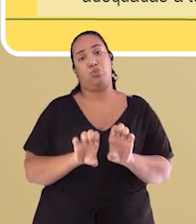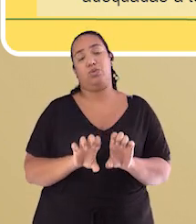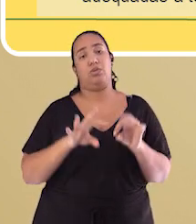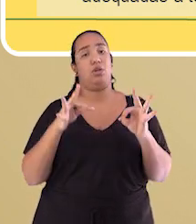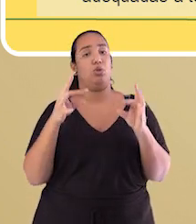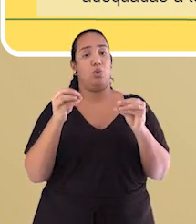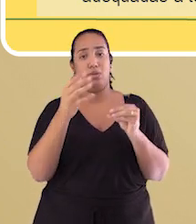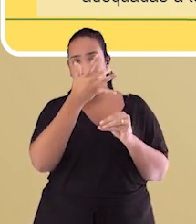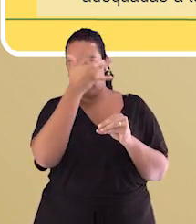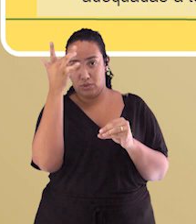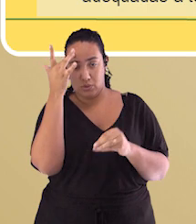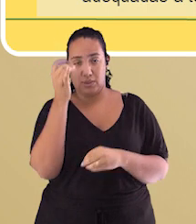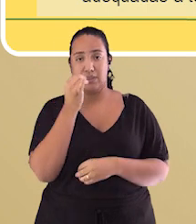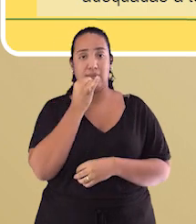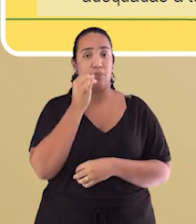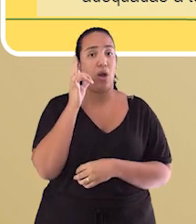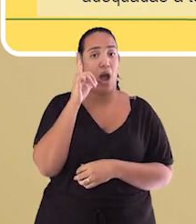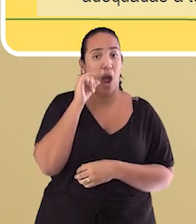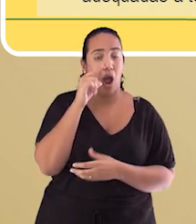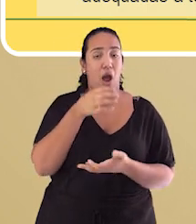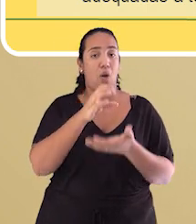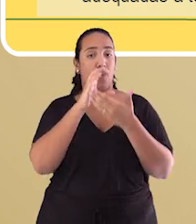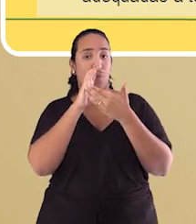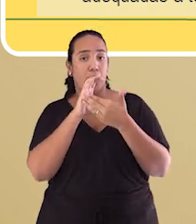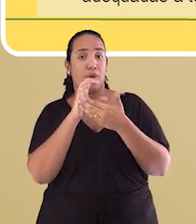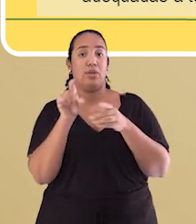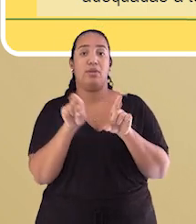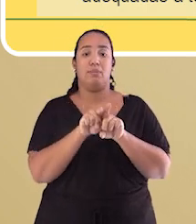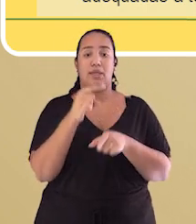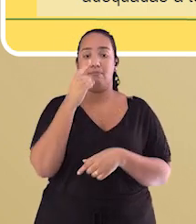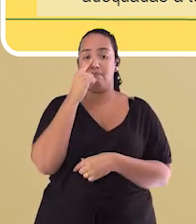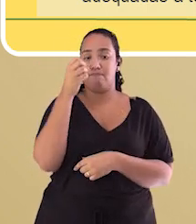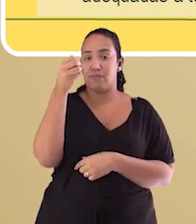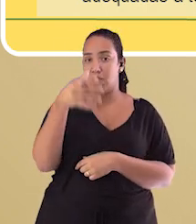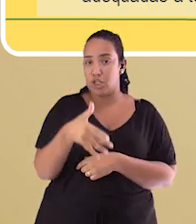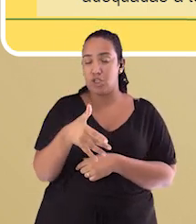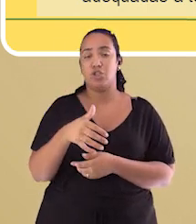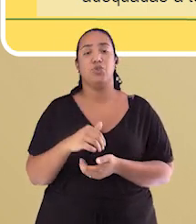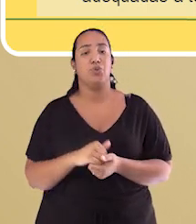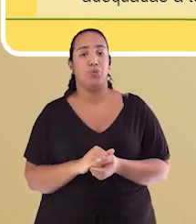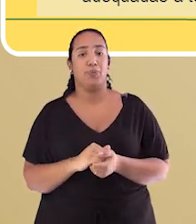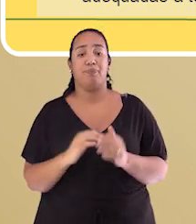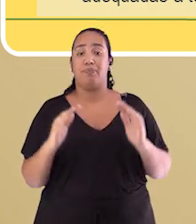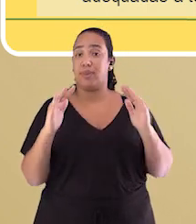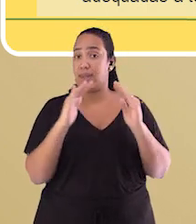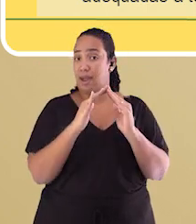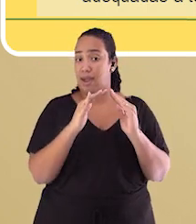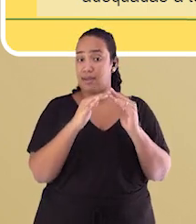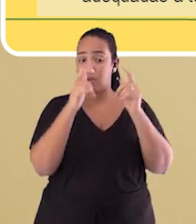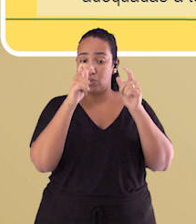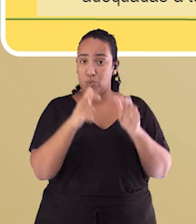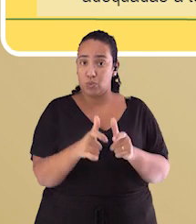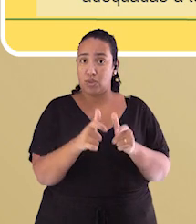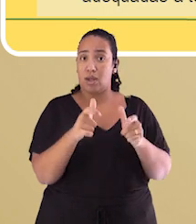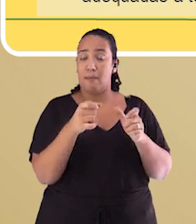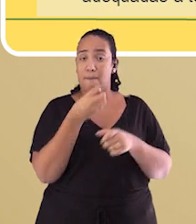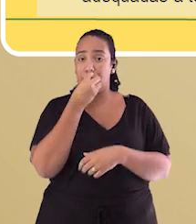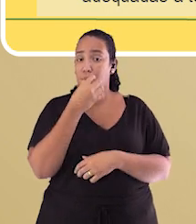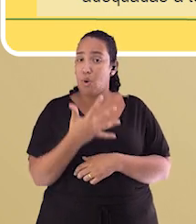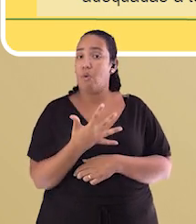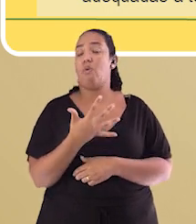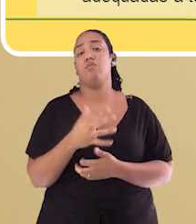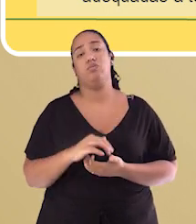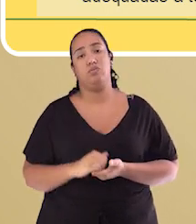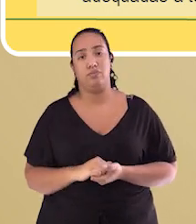todos, como falta de água potável, coleta de lixo, saneamento básico, moradias em locais seguros,